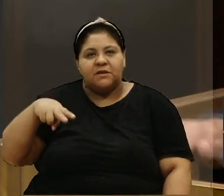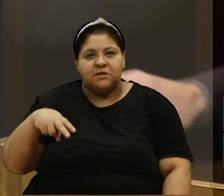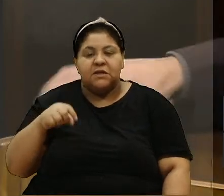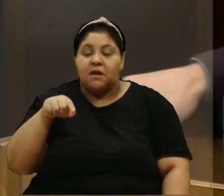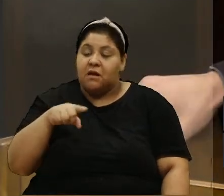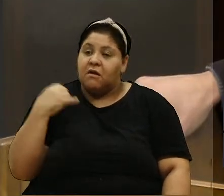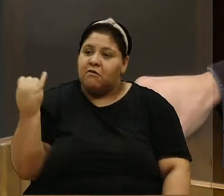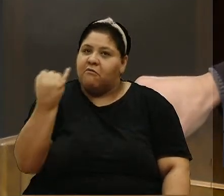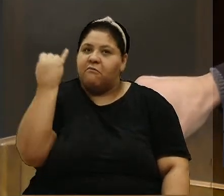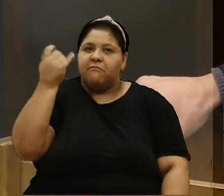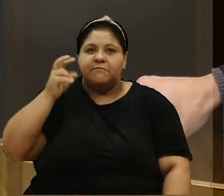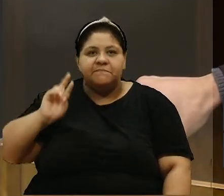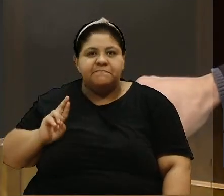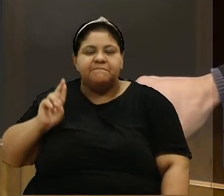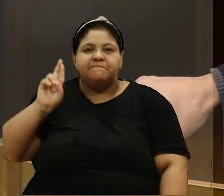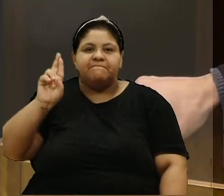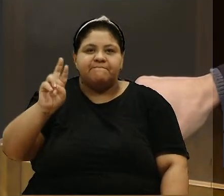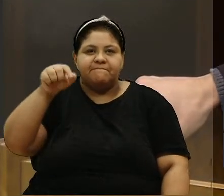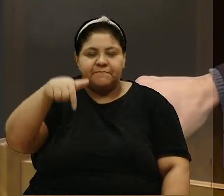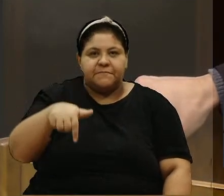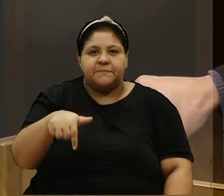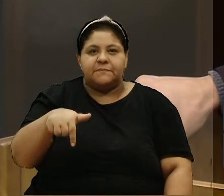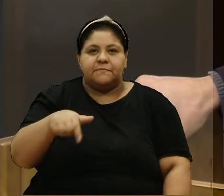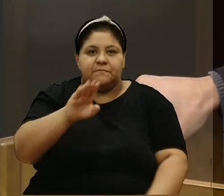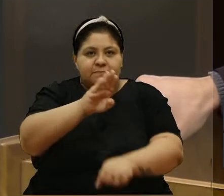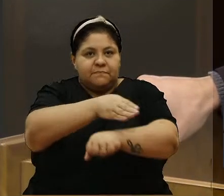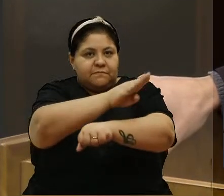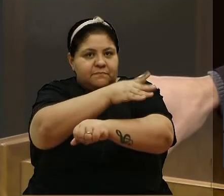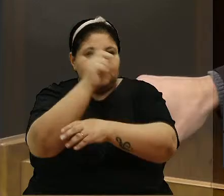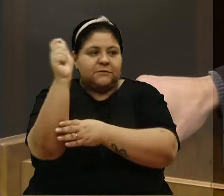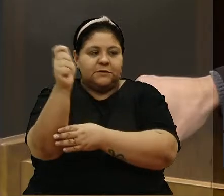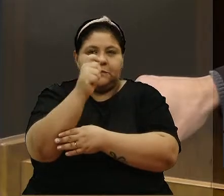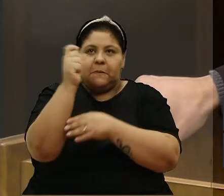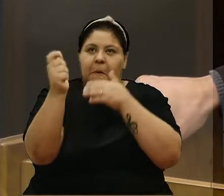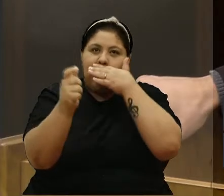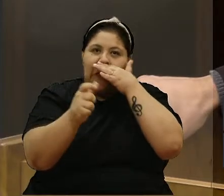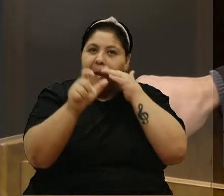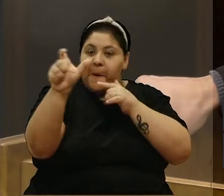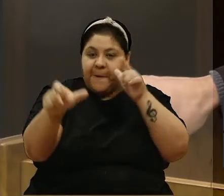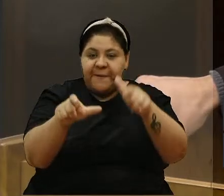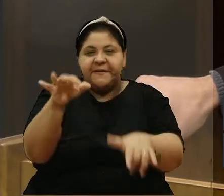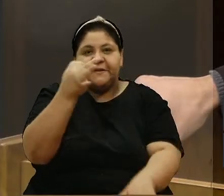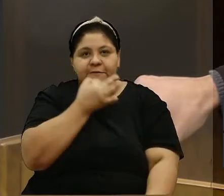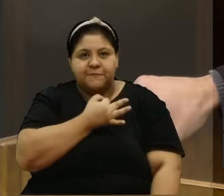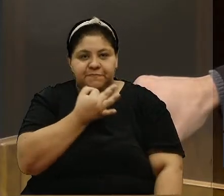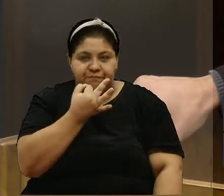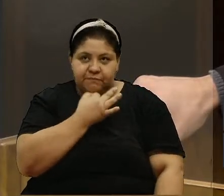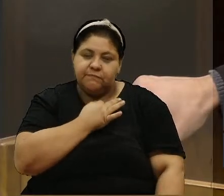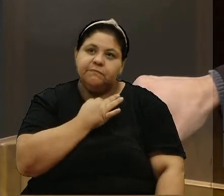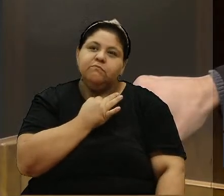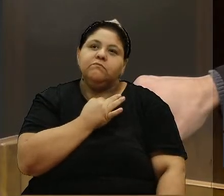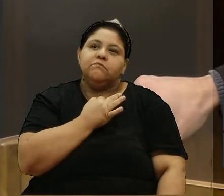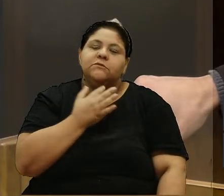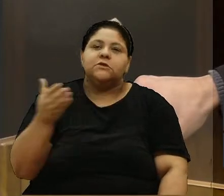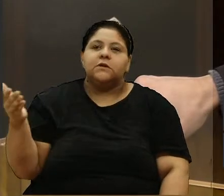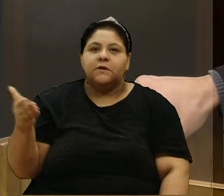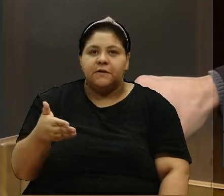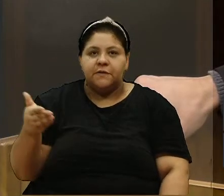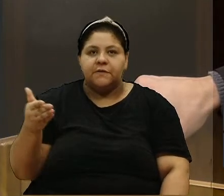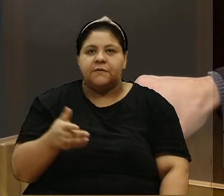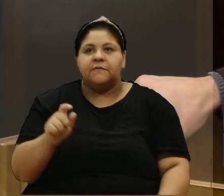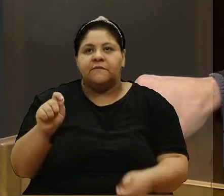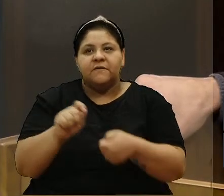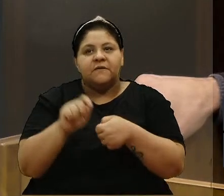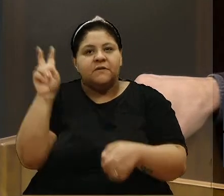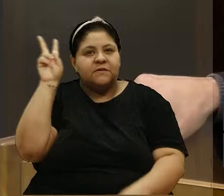São representantes aqui da nossa Serra Gaúcha, moradores de Caxias do Sul, que hoje fazem